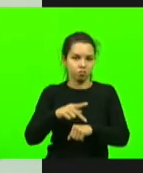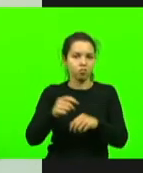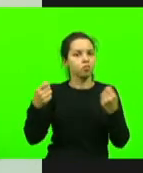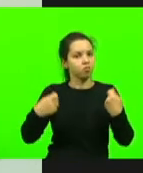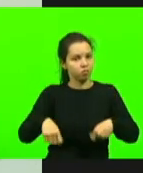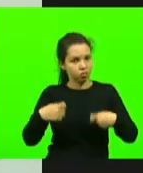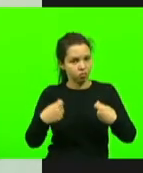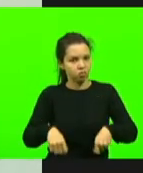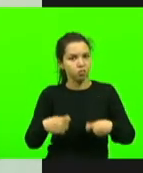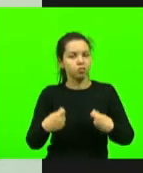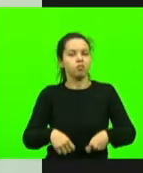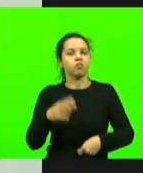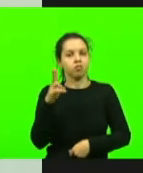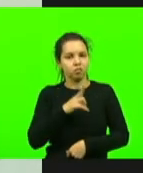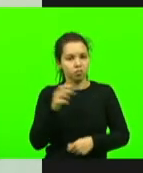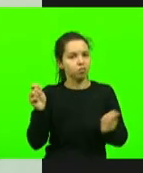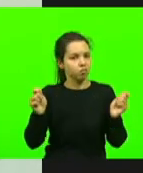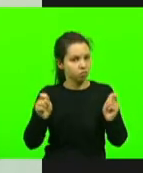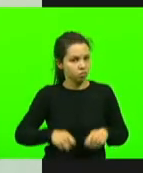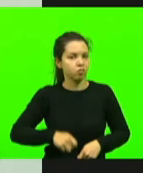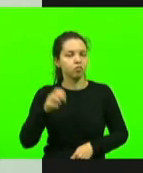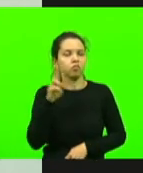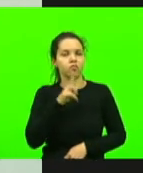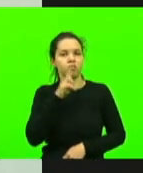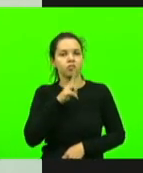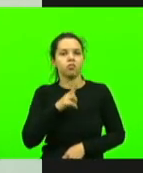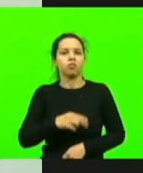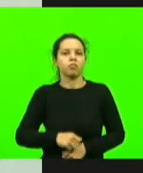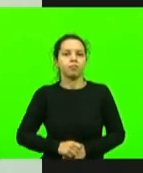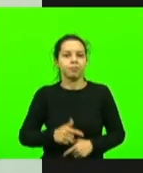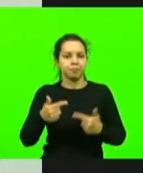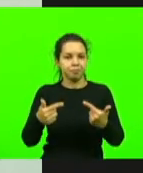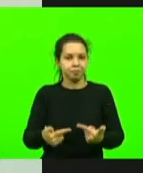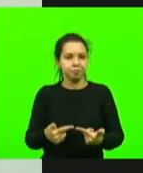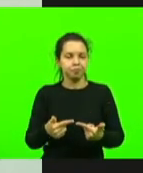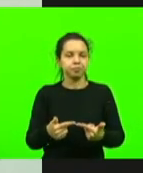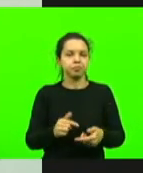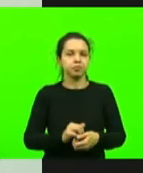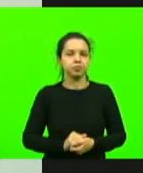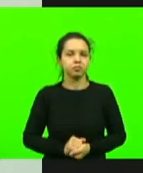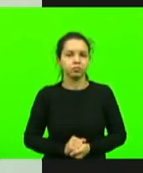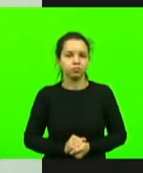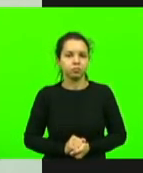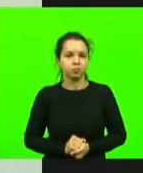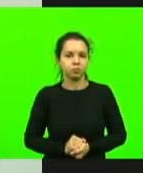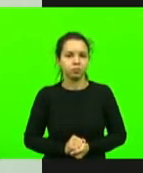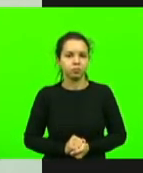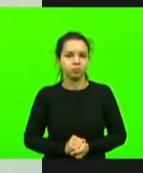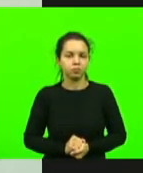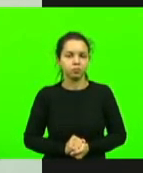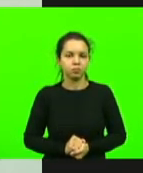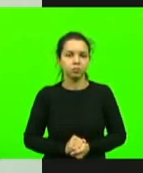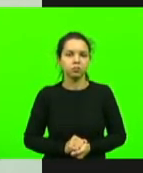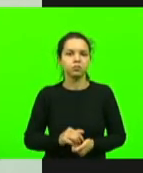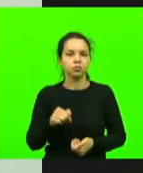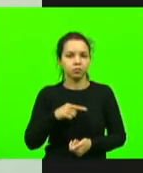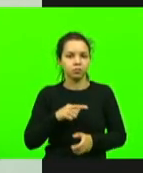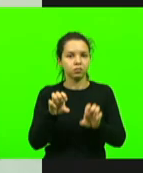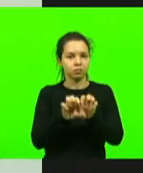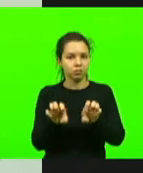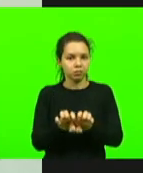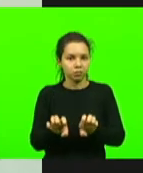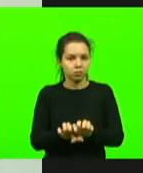necessário e que é urgente portanto esse enfrentamento da conjuntura e das estruturas que estão sendo